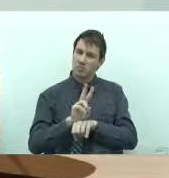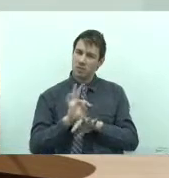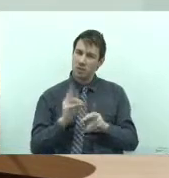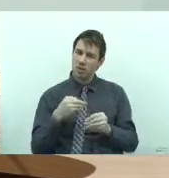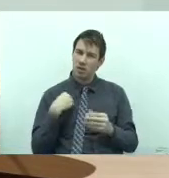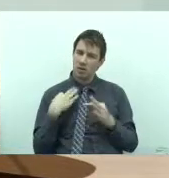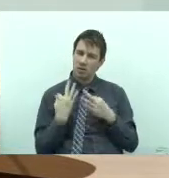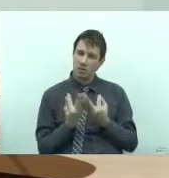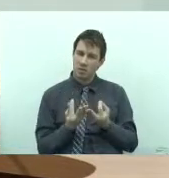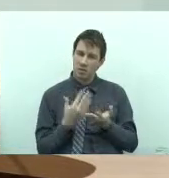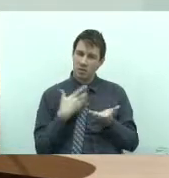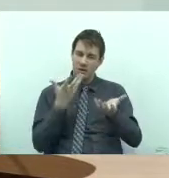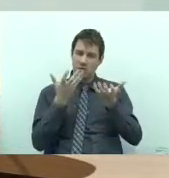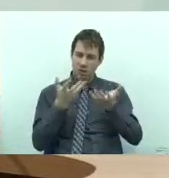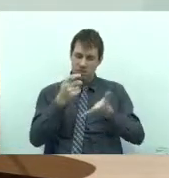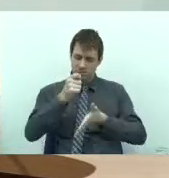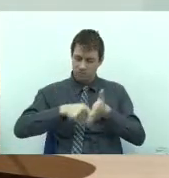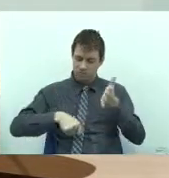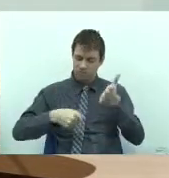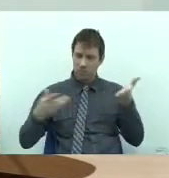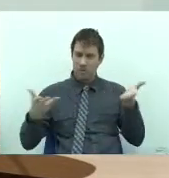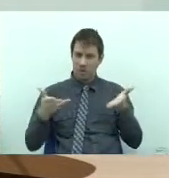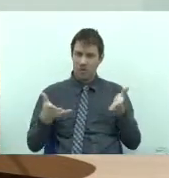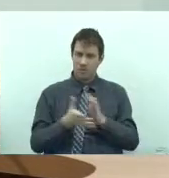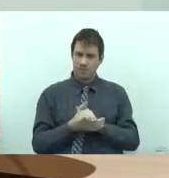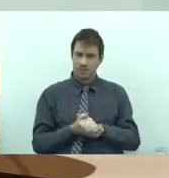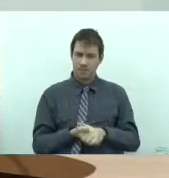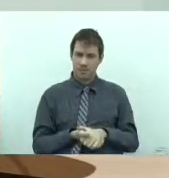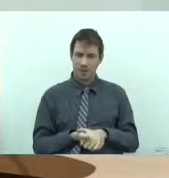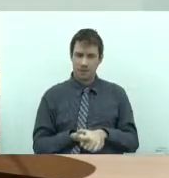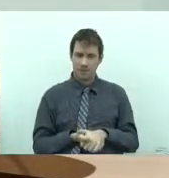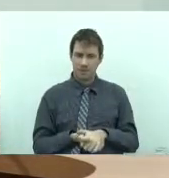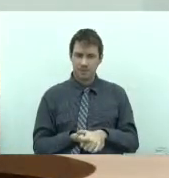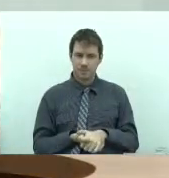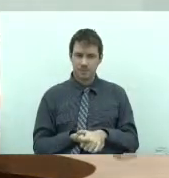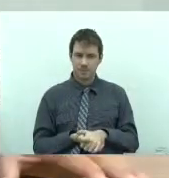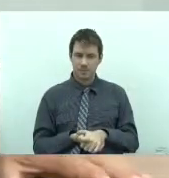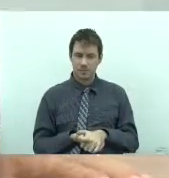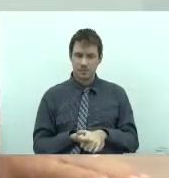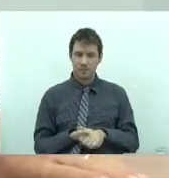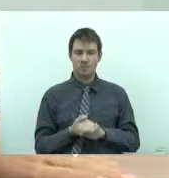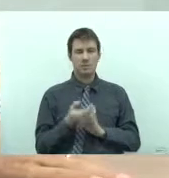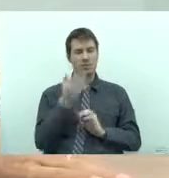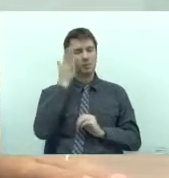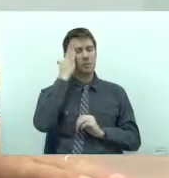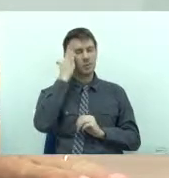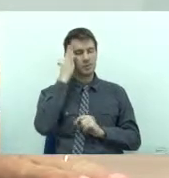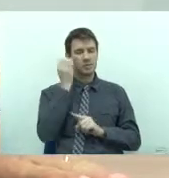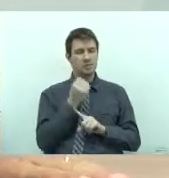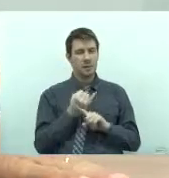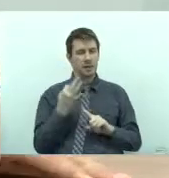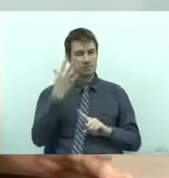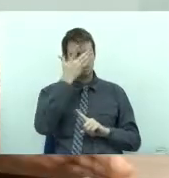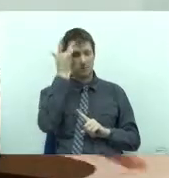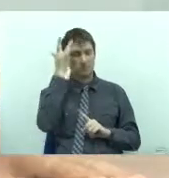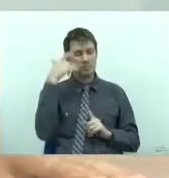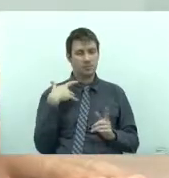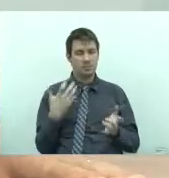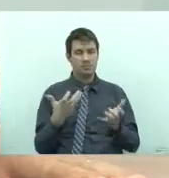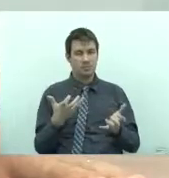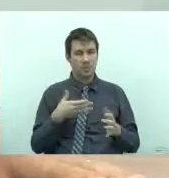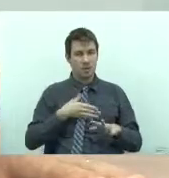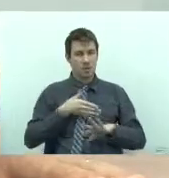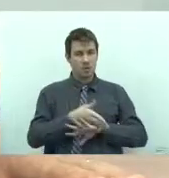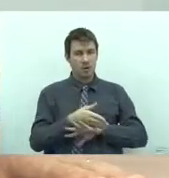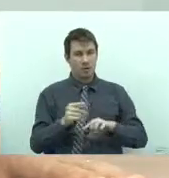Então, eu quero deixar registrado aqui nesta casa, entendeu? Eu sei que muitos muitos gostariam de estar, mas por conta da